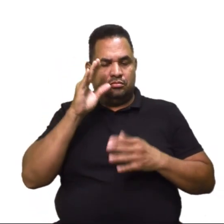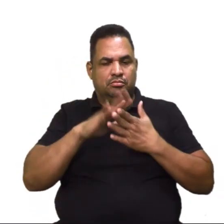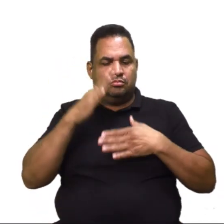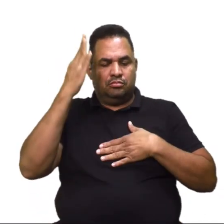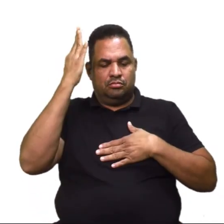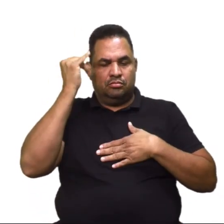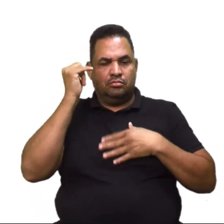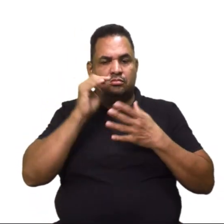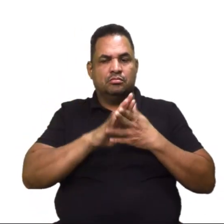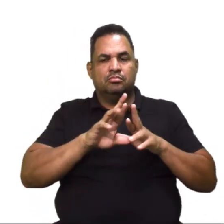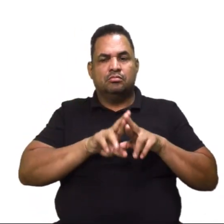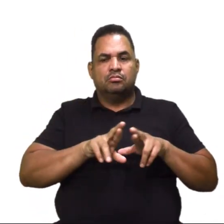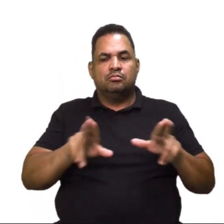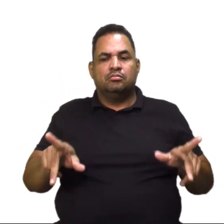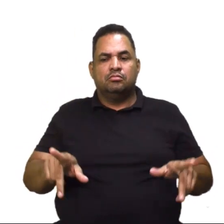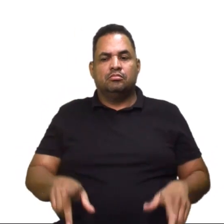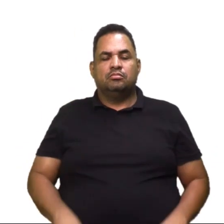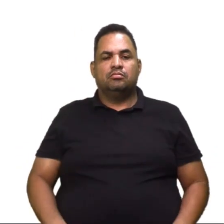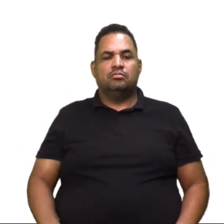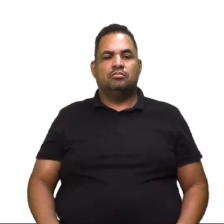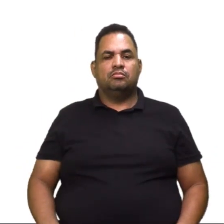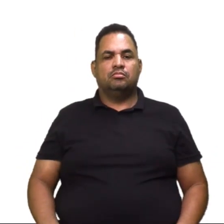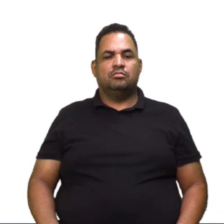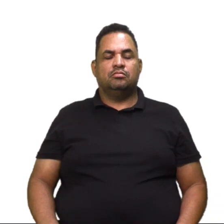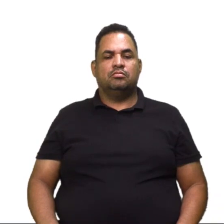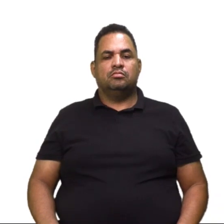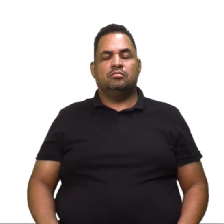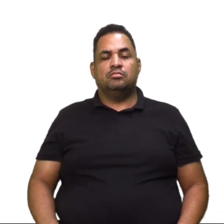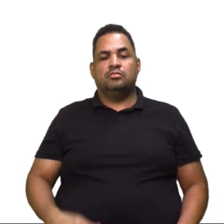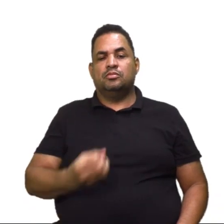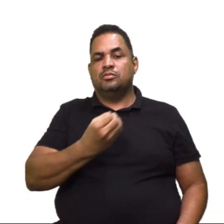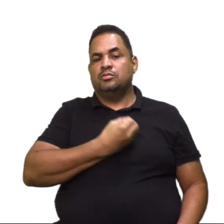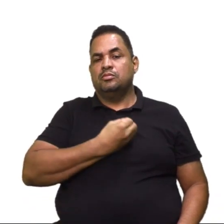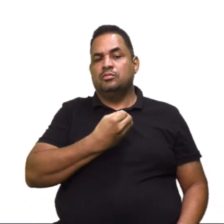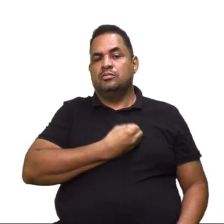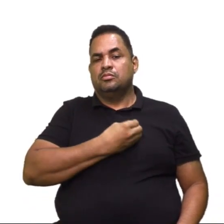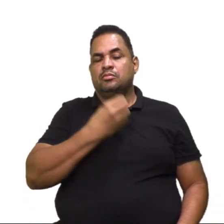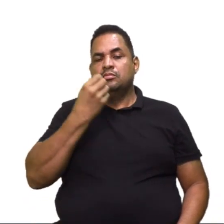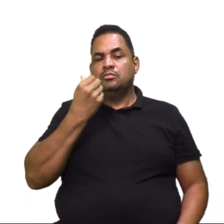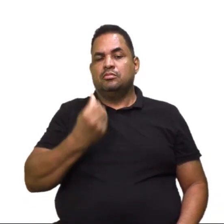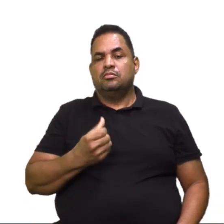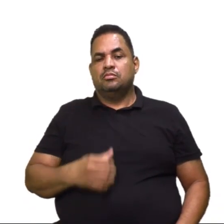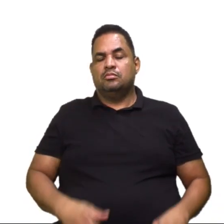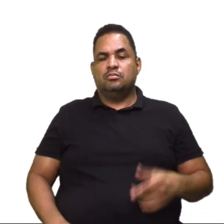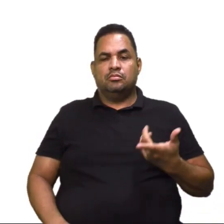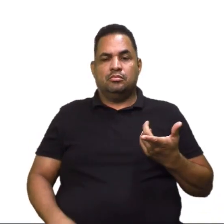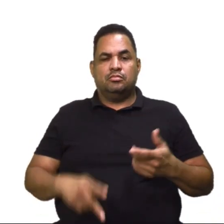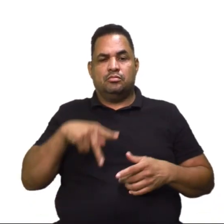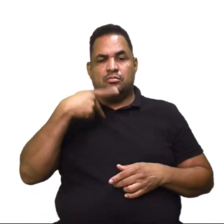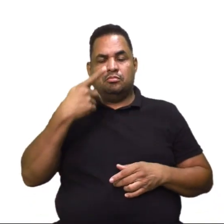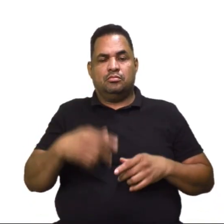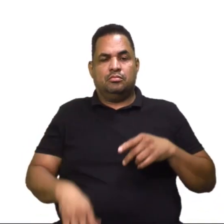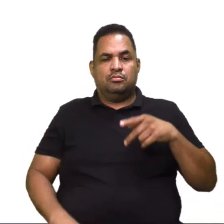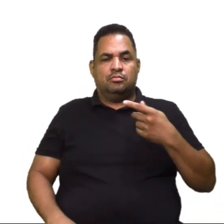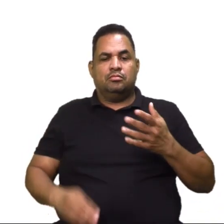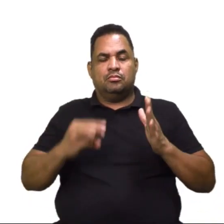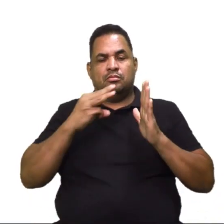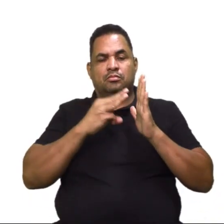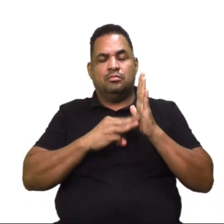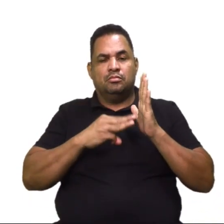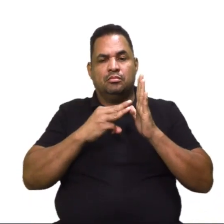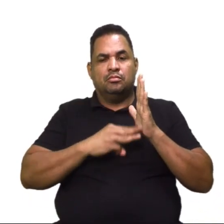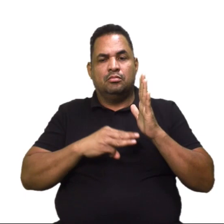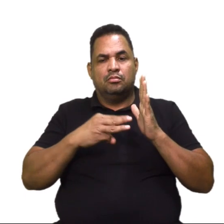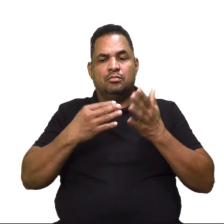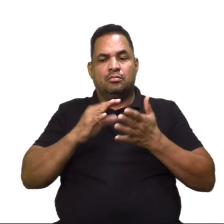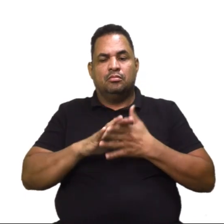essa distinção. Questão de número 6. Aí vai falando sobre um método